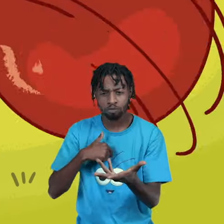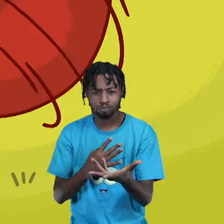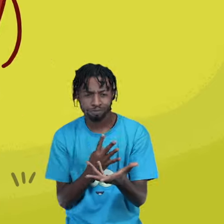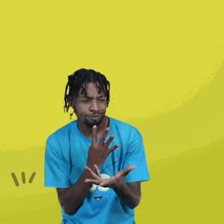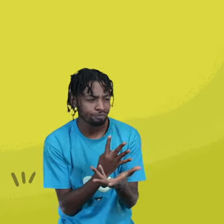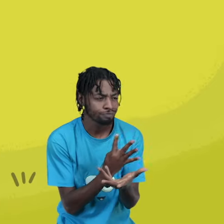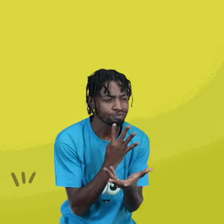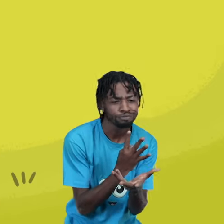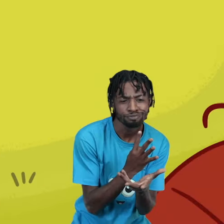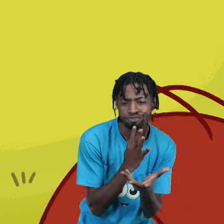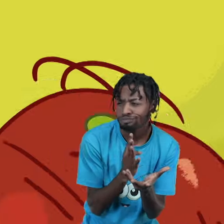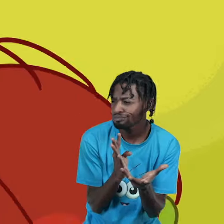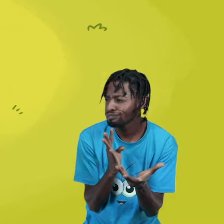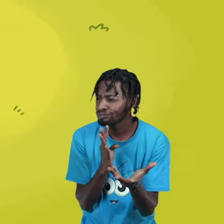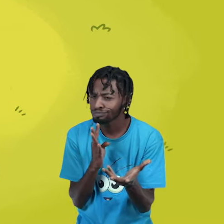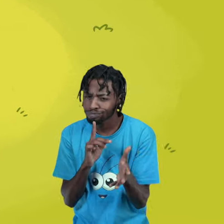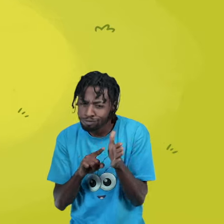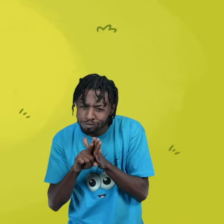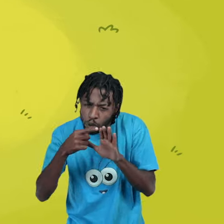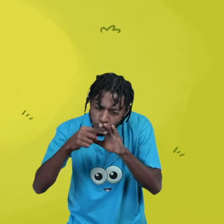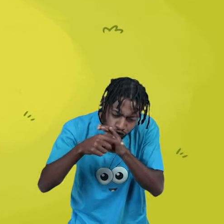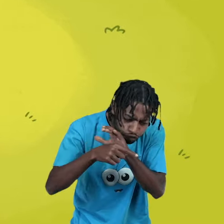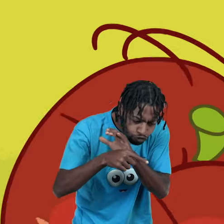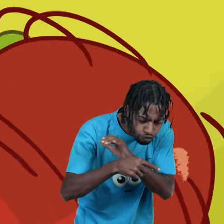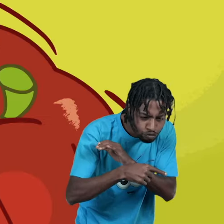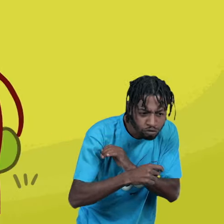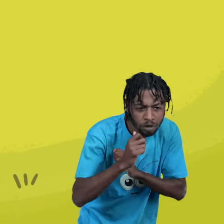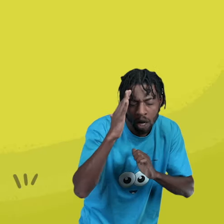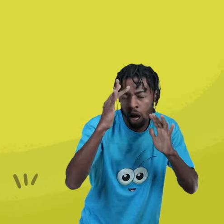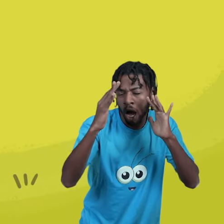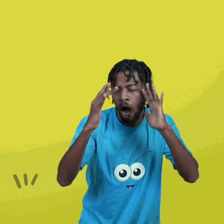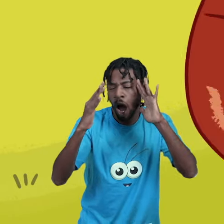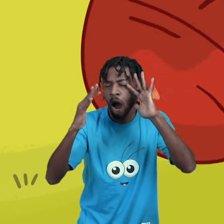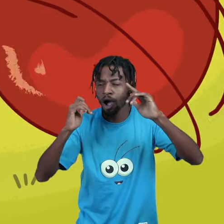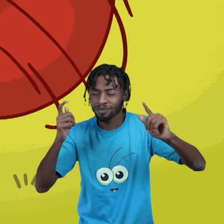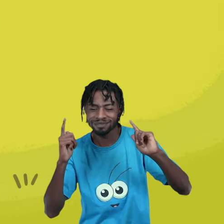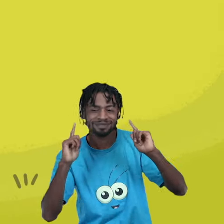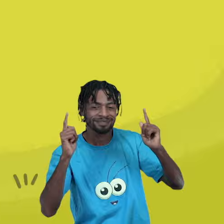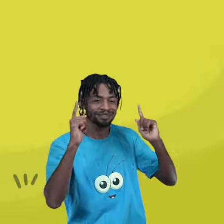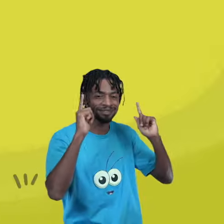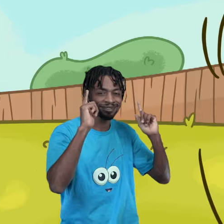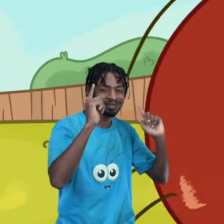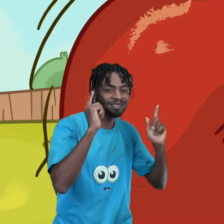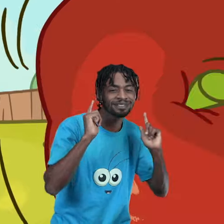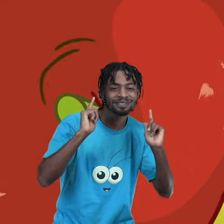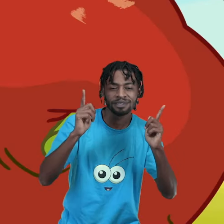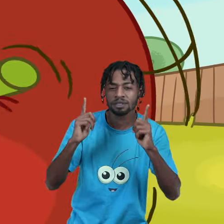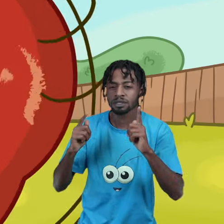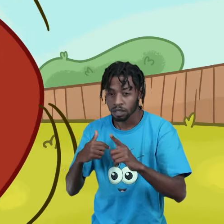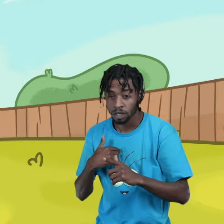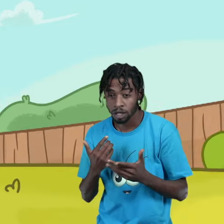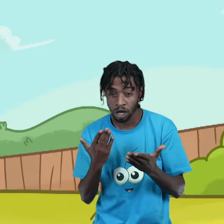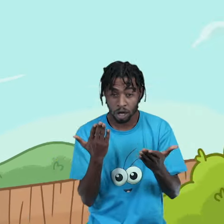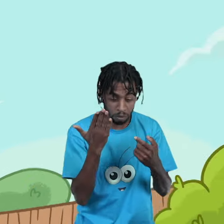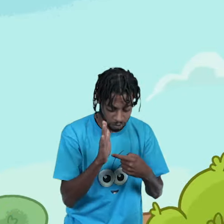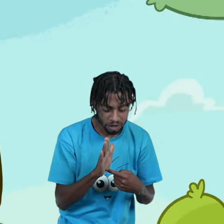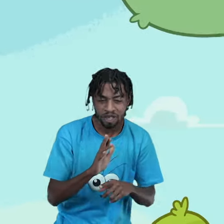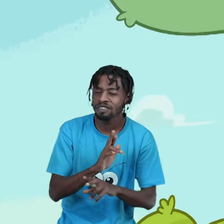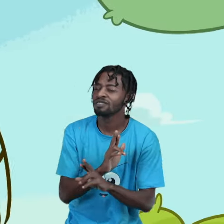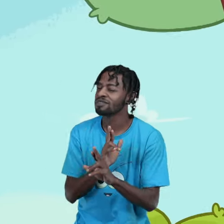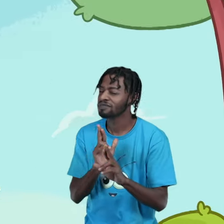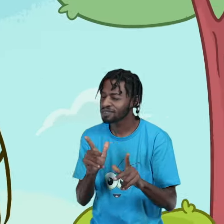mundinho E nas aventuras viajar Eu vou voltar Bem